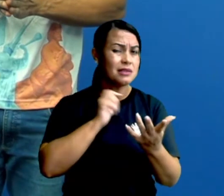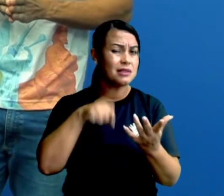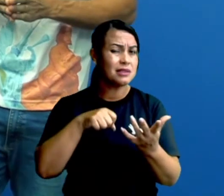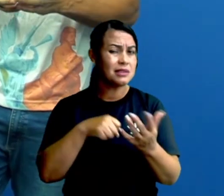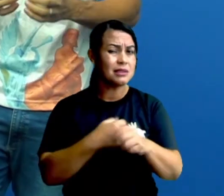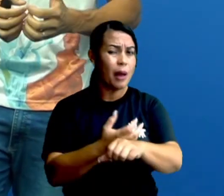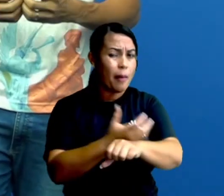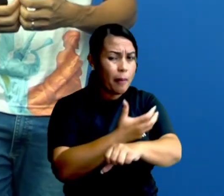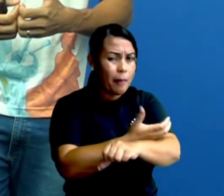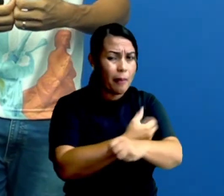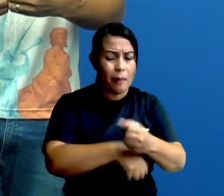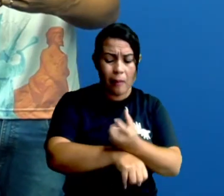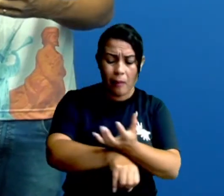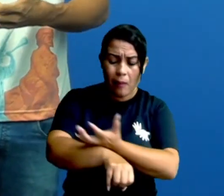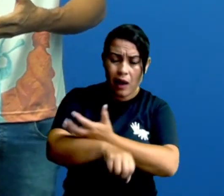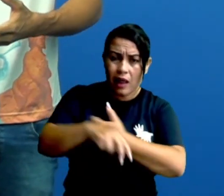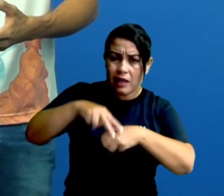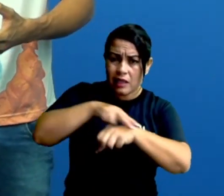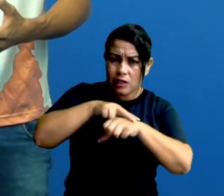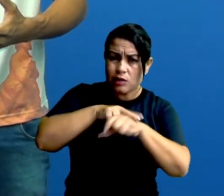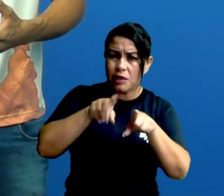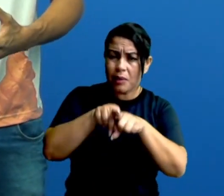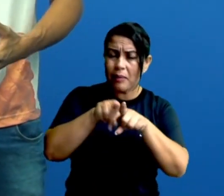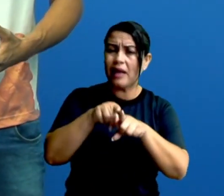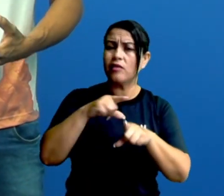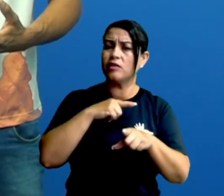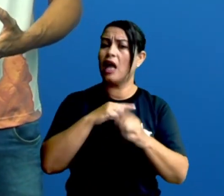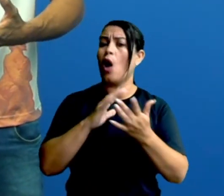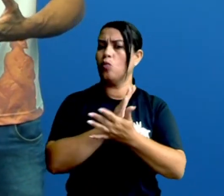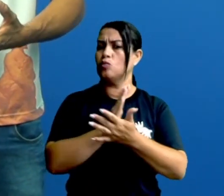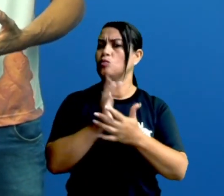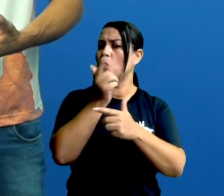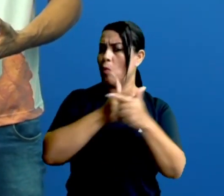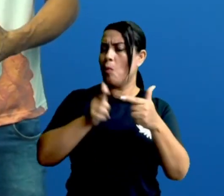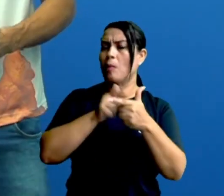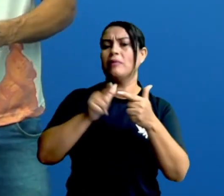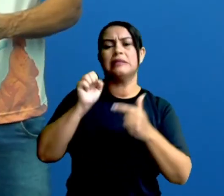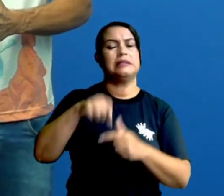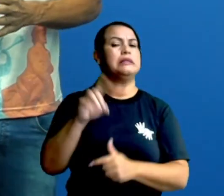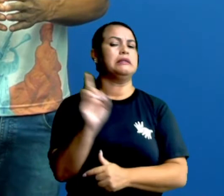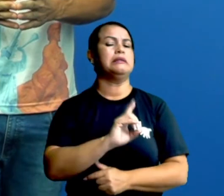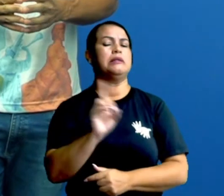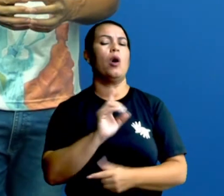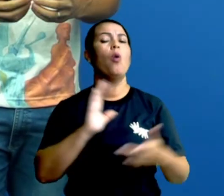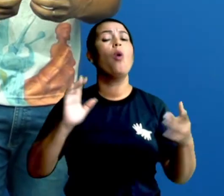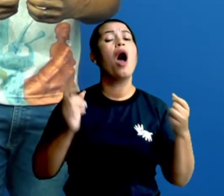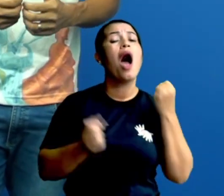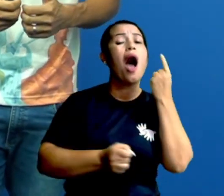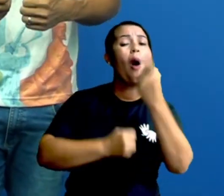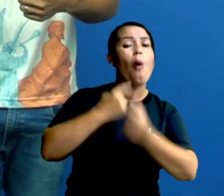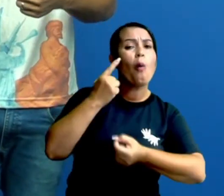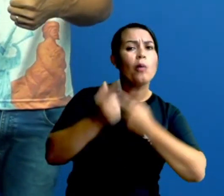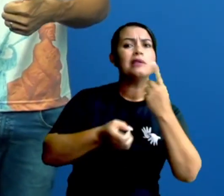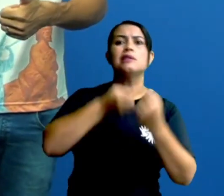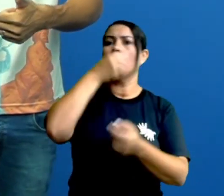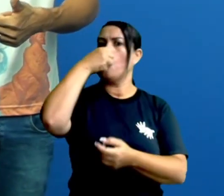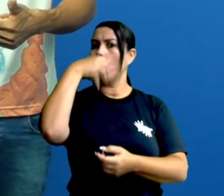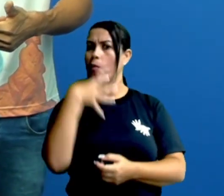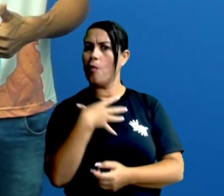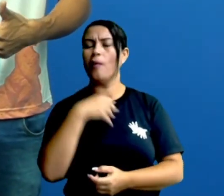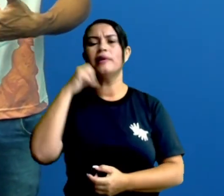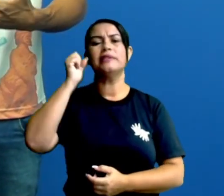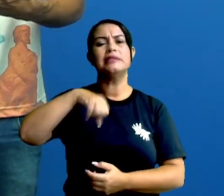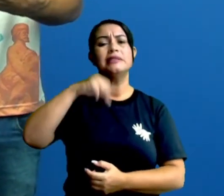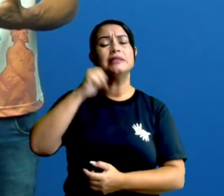tem que entender que nem todos os micro-organismos eles vão estar causando problemas. Alguns micro-organismos eles são